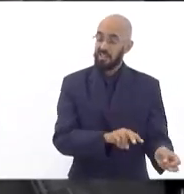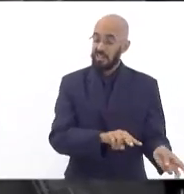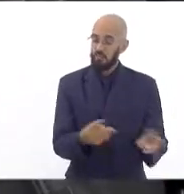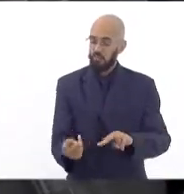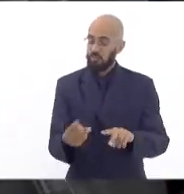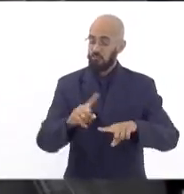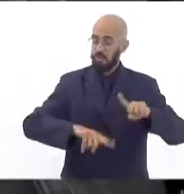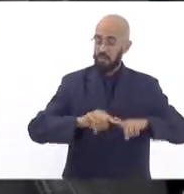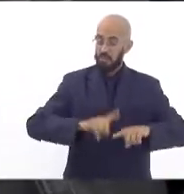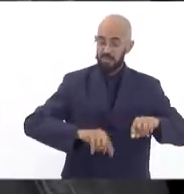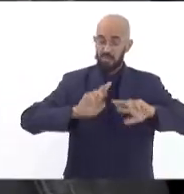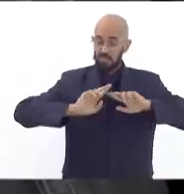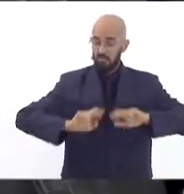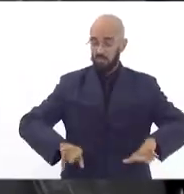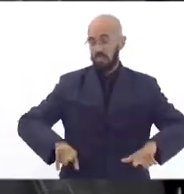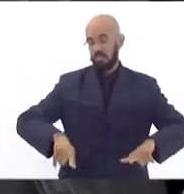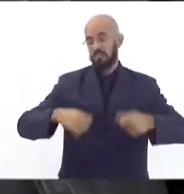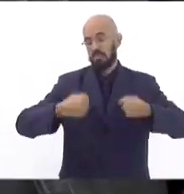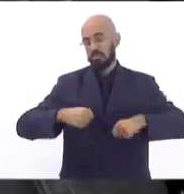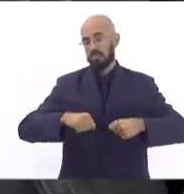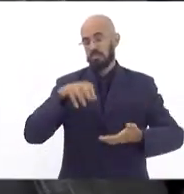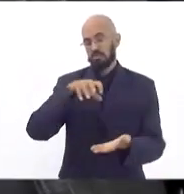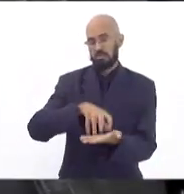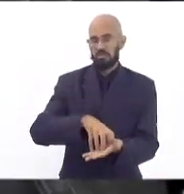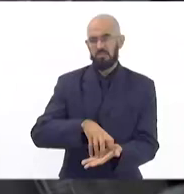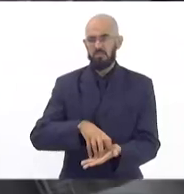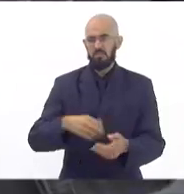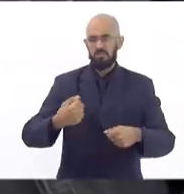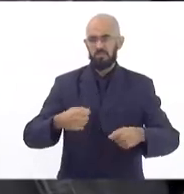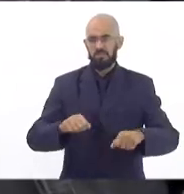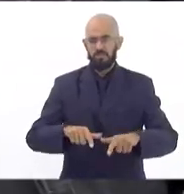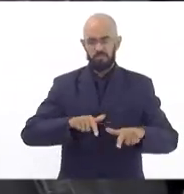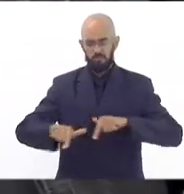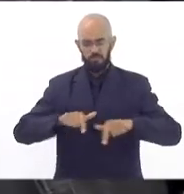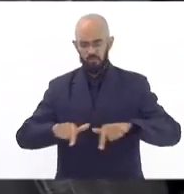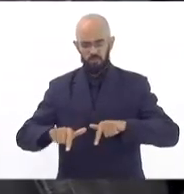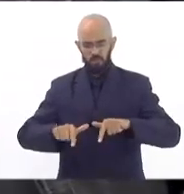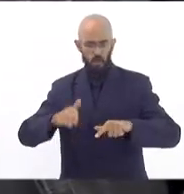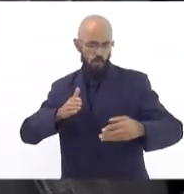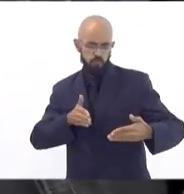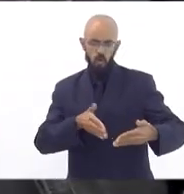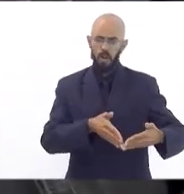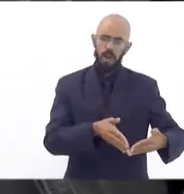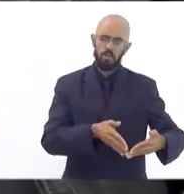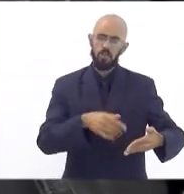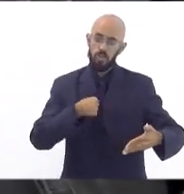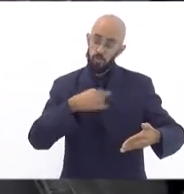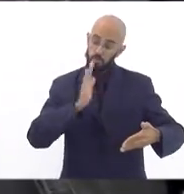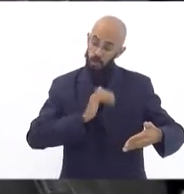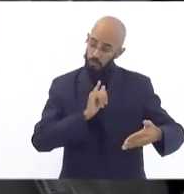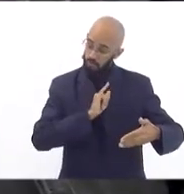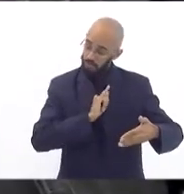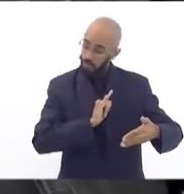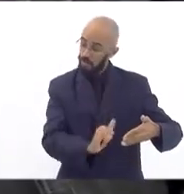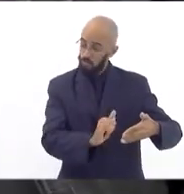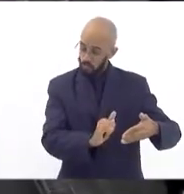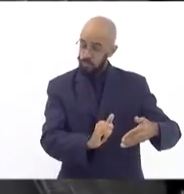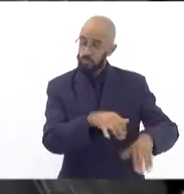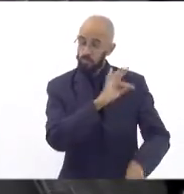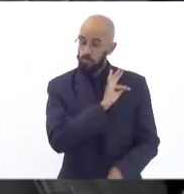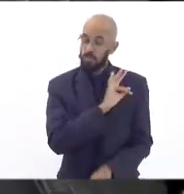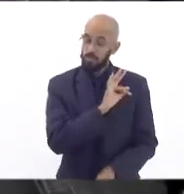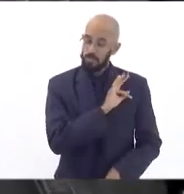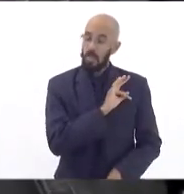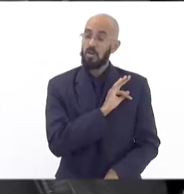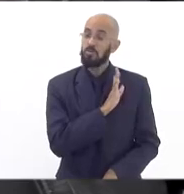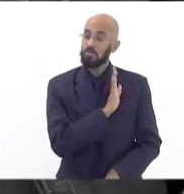precisa dos órgãos de segurança intervir diretamente nessa questão eu já fiz denúncias sobre isso a um policial militar